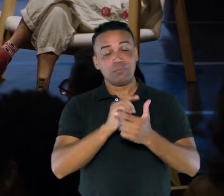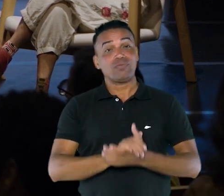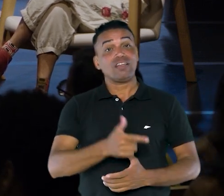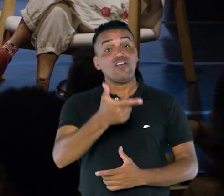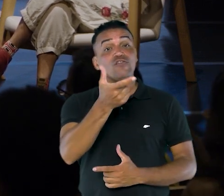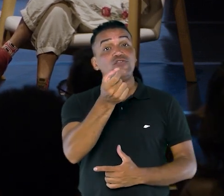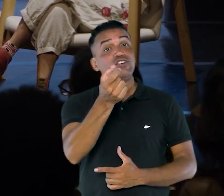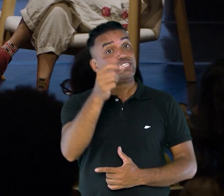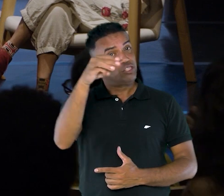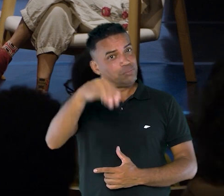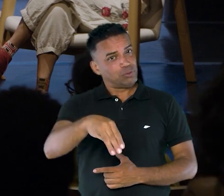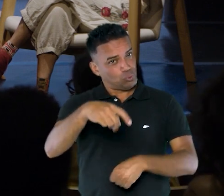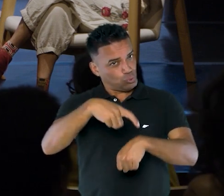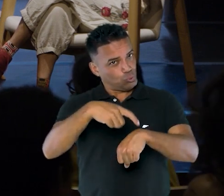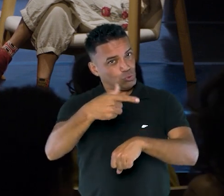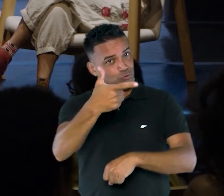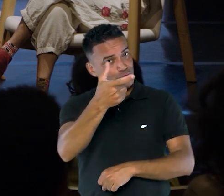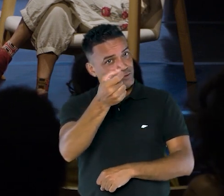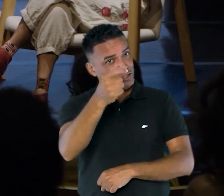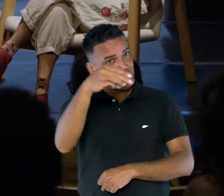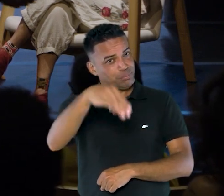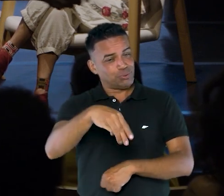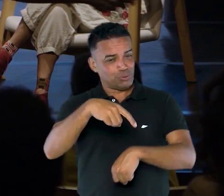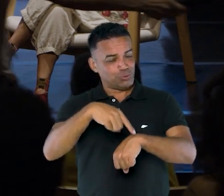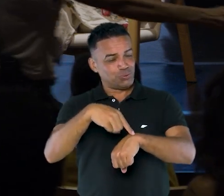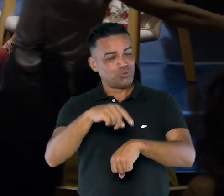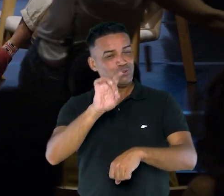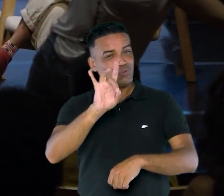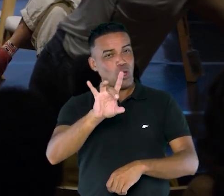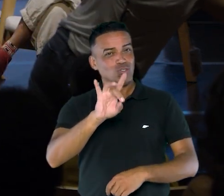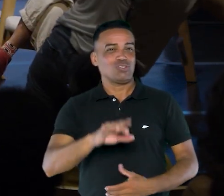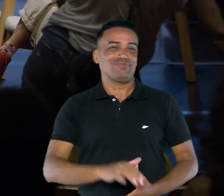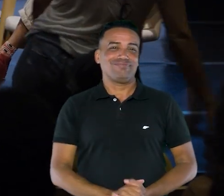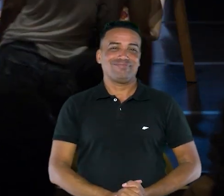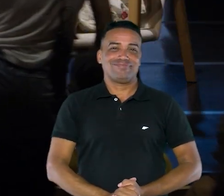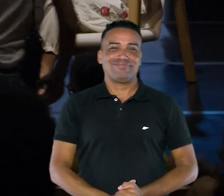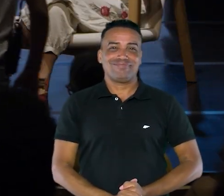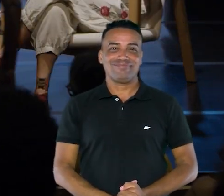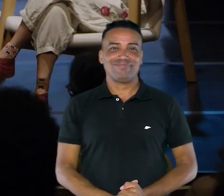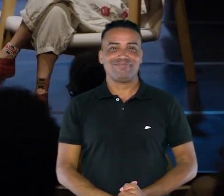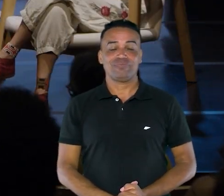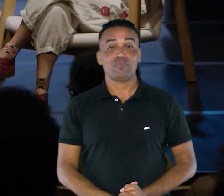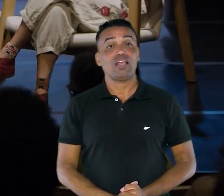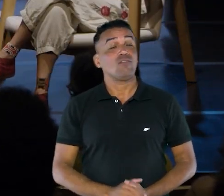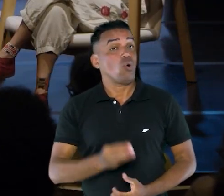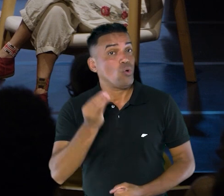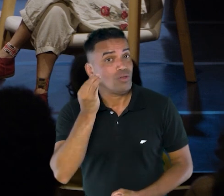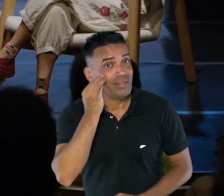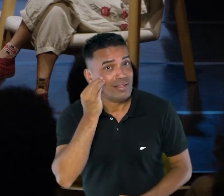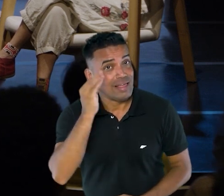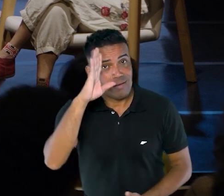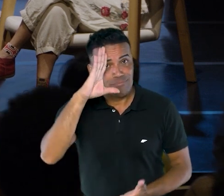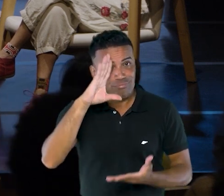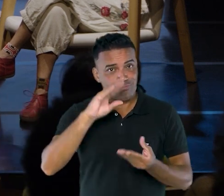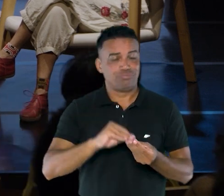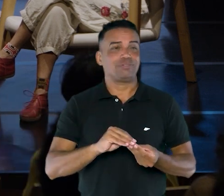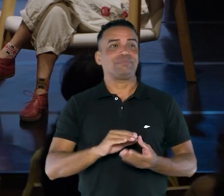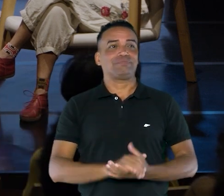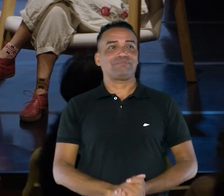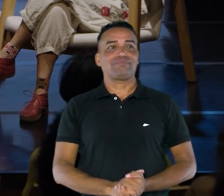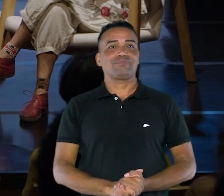A gente tem 20 minutinhos. Ai, eu vou tentar ser